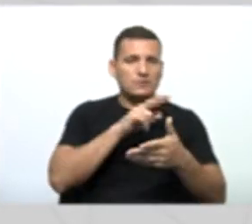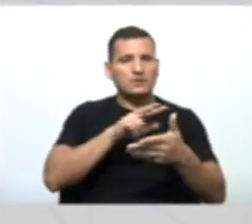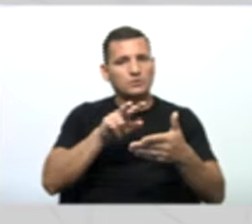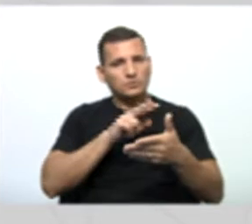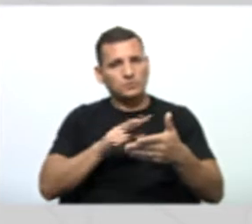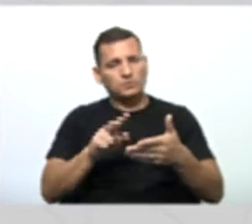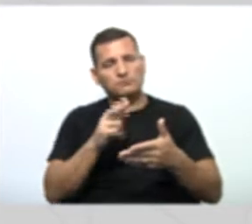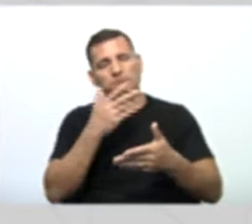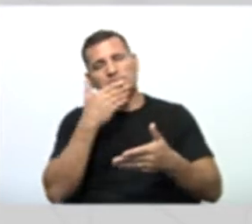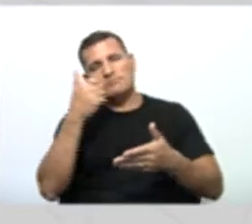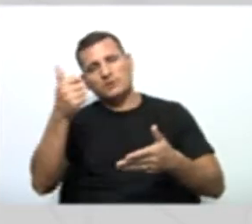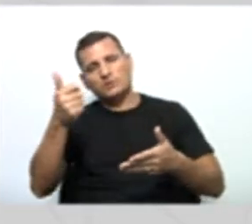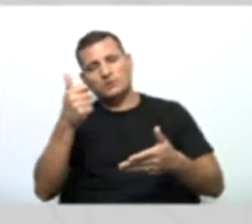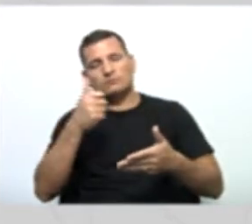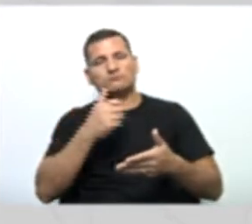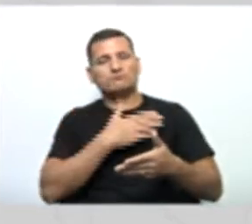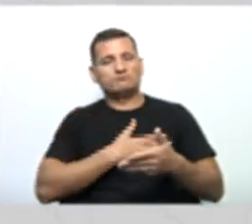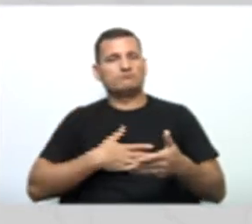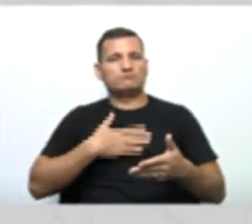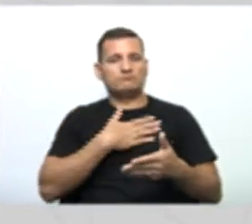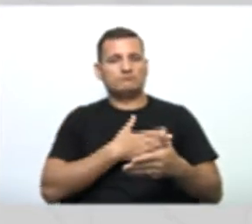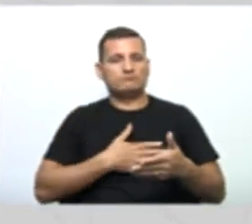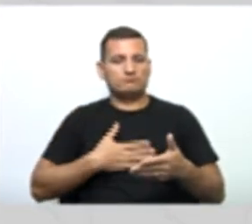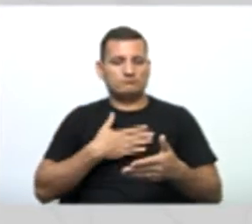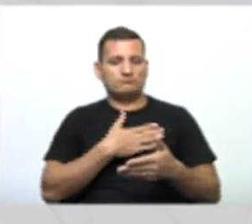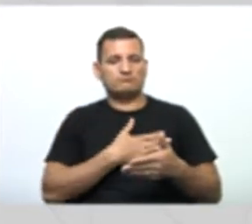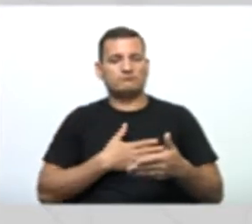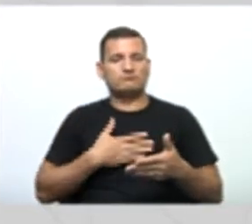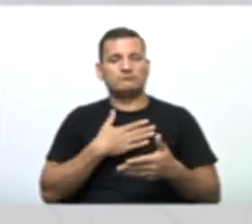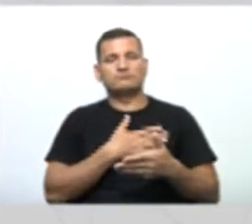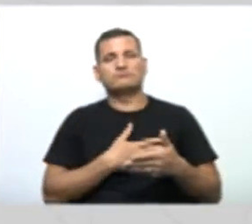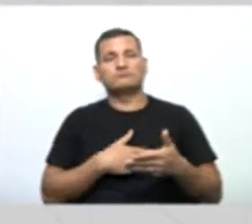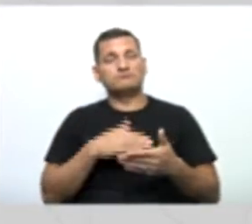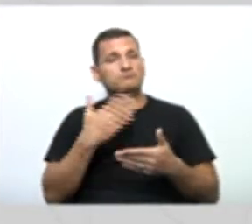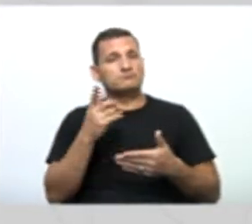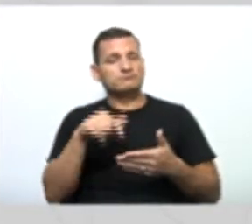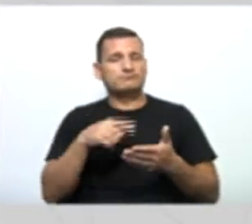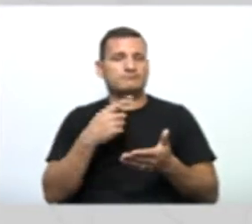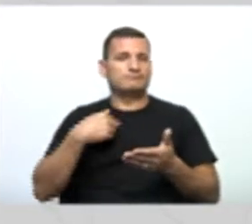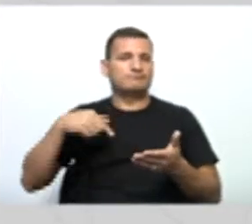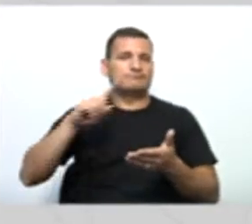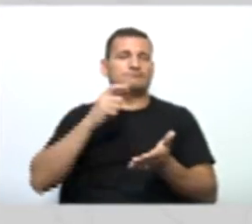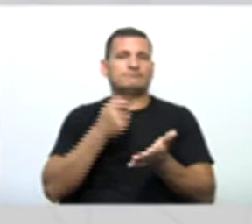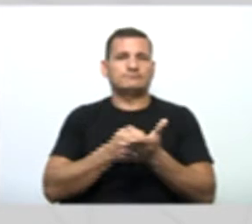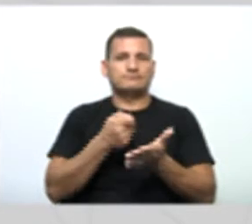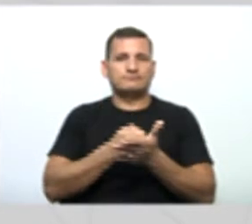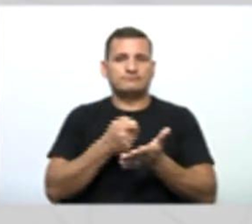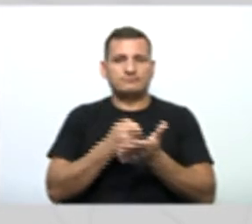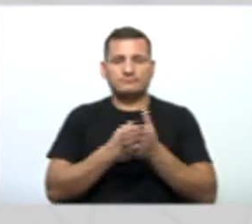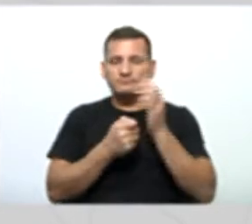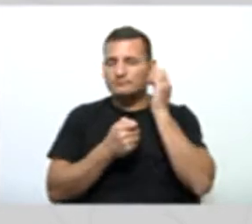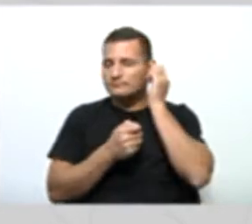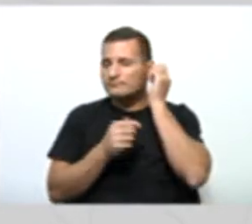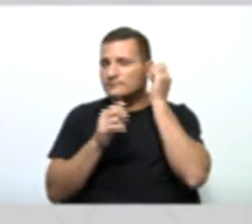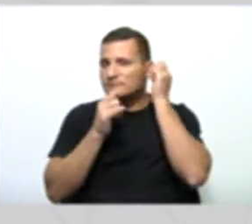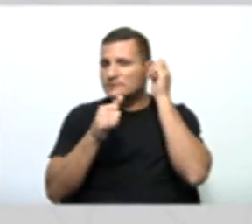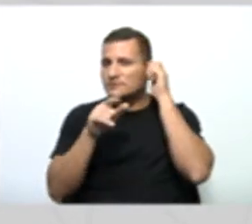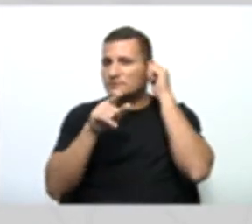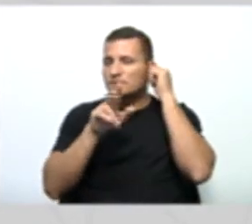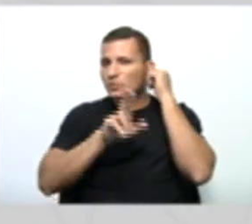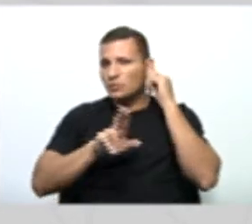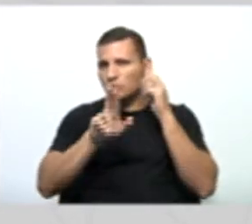mais amigável e provavelmente mais lida. Então essa é a nossa obrigação. Quando você aplica esses princípios, você